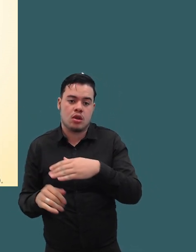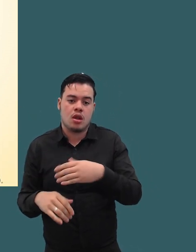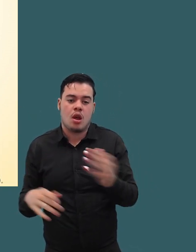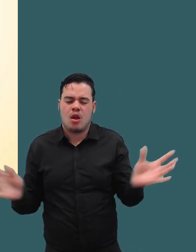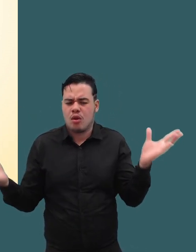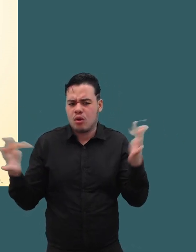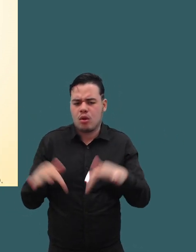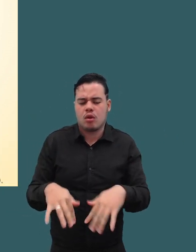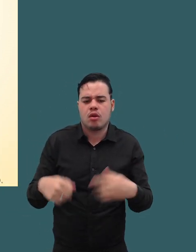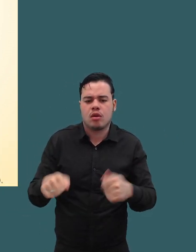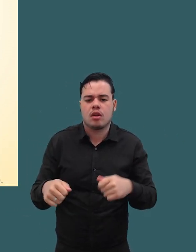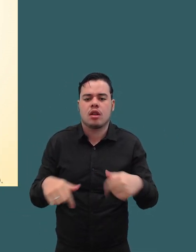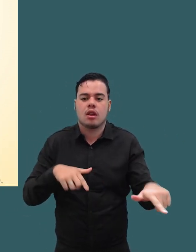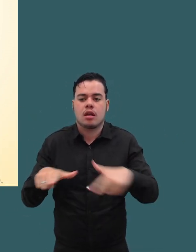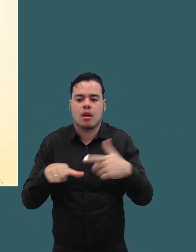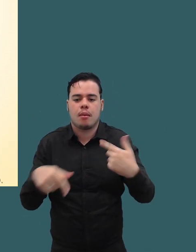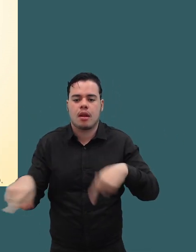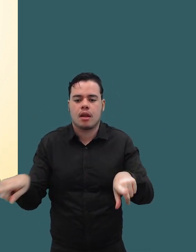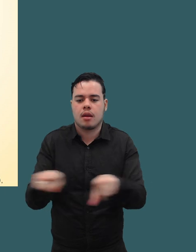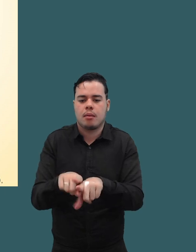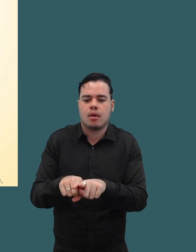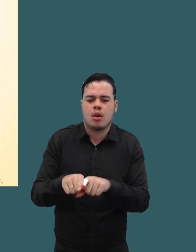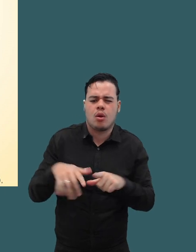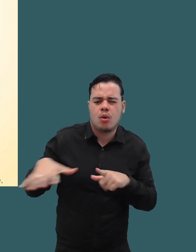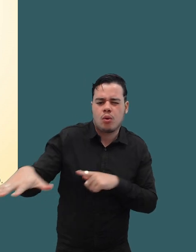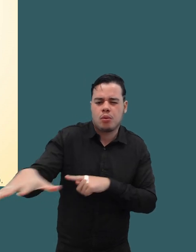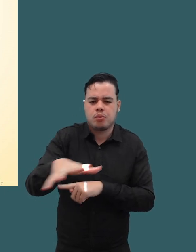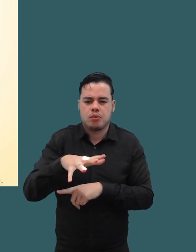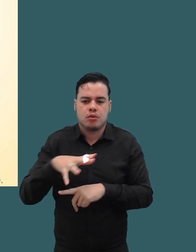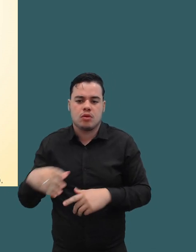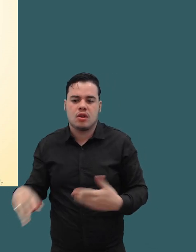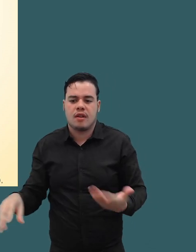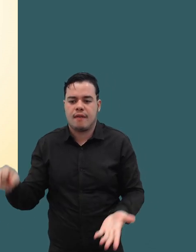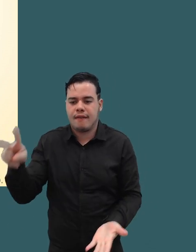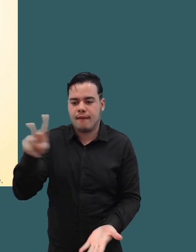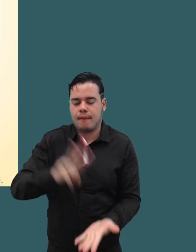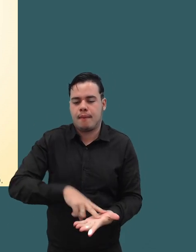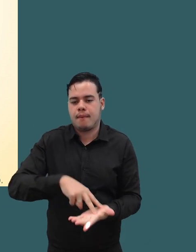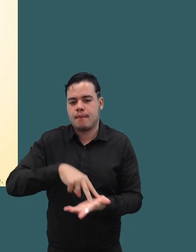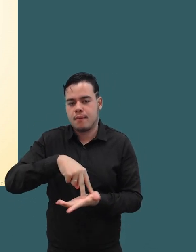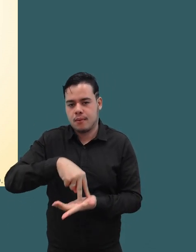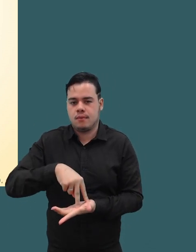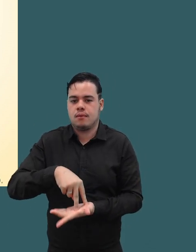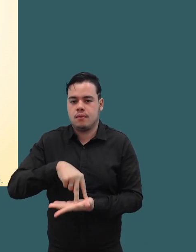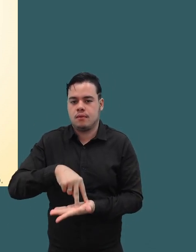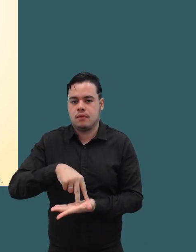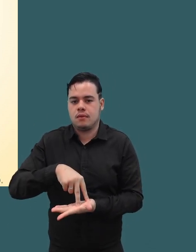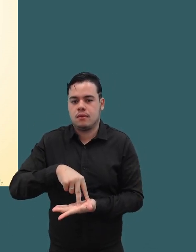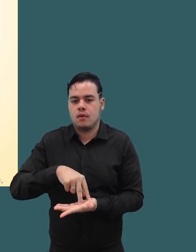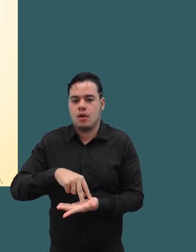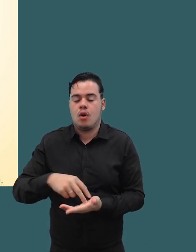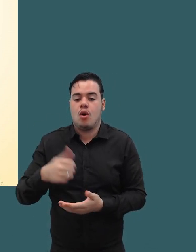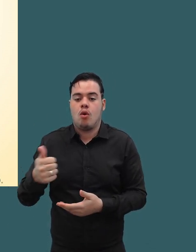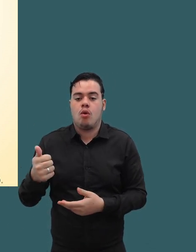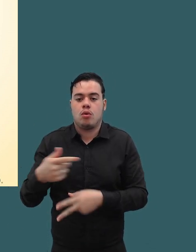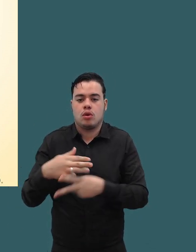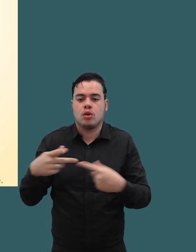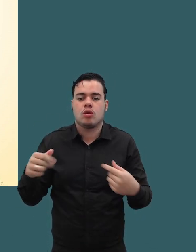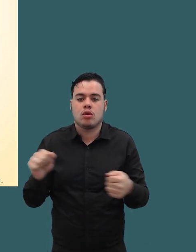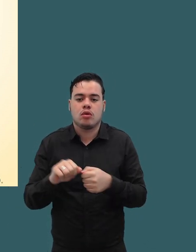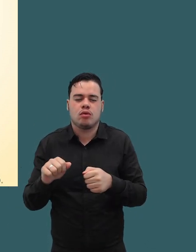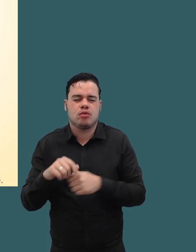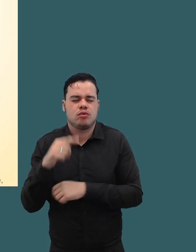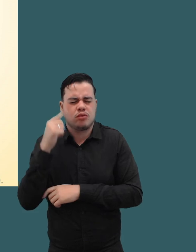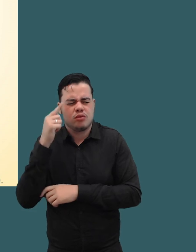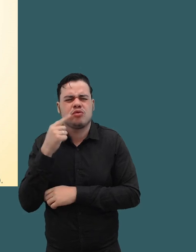precisamos trabalhar também com a dimensão de permanência. Uma das coisas que eu acho que fazem com